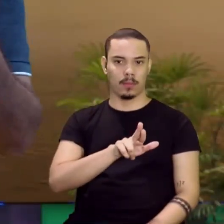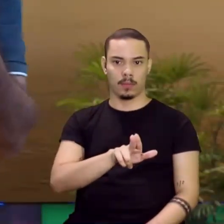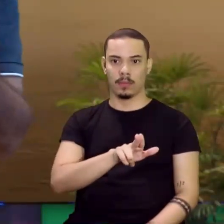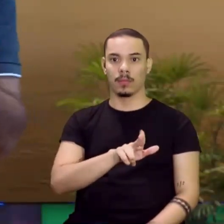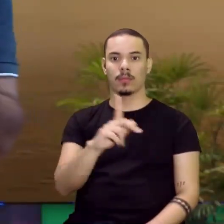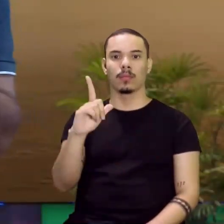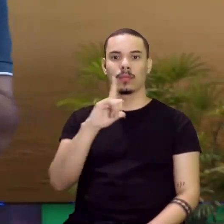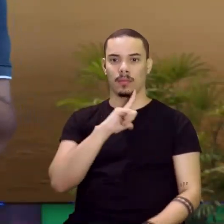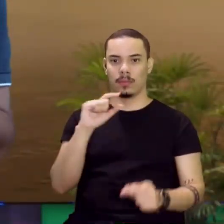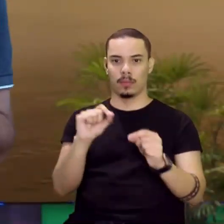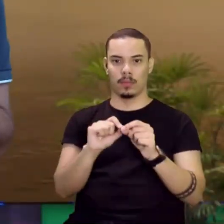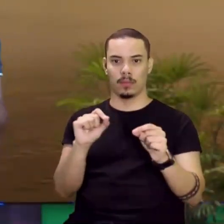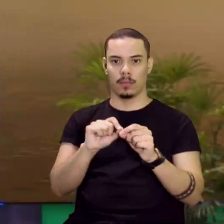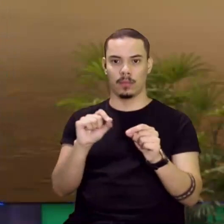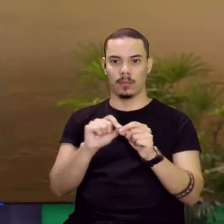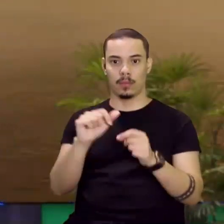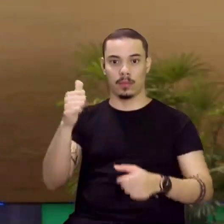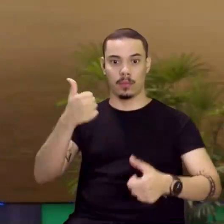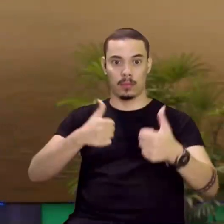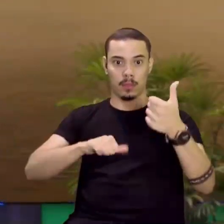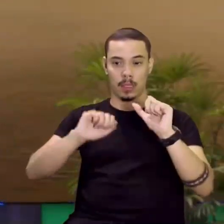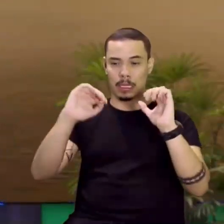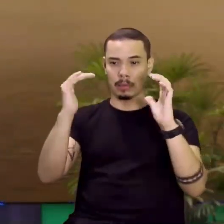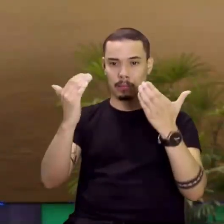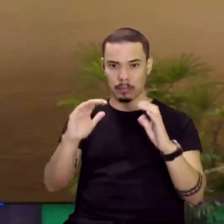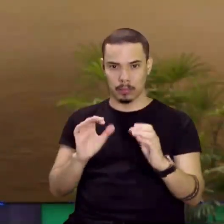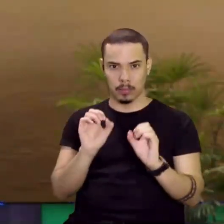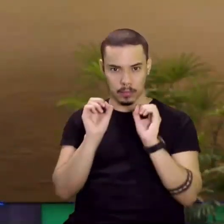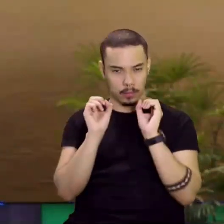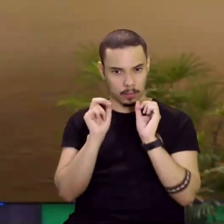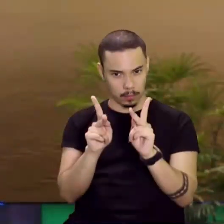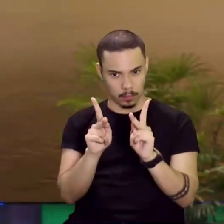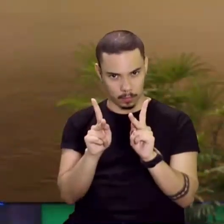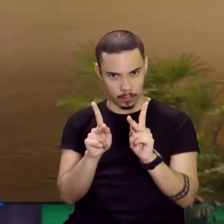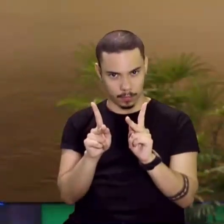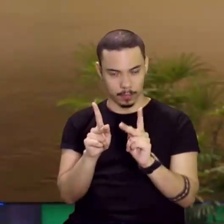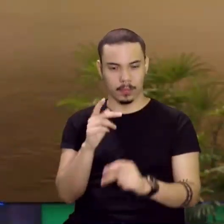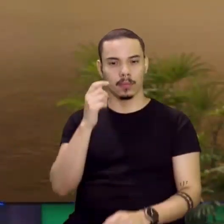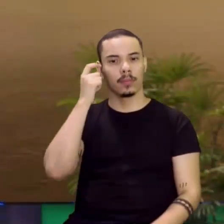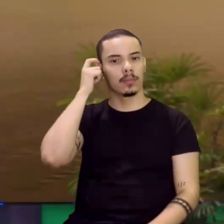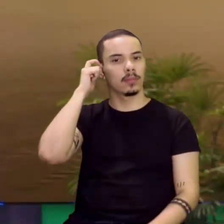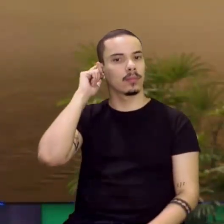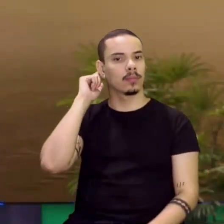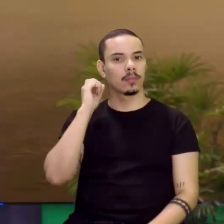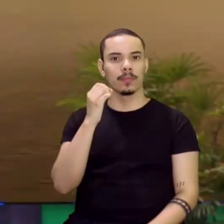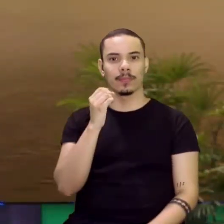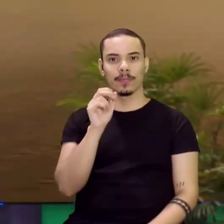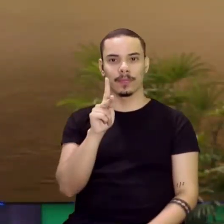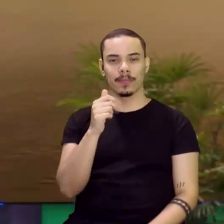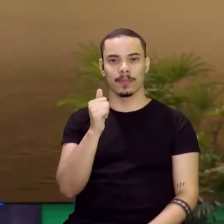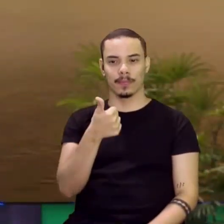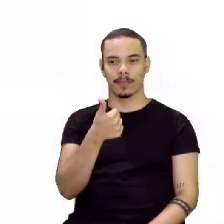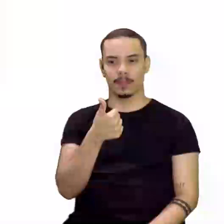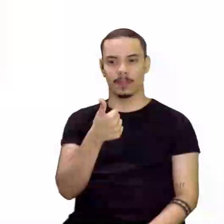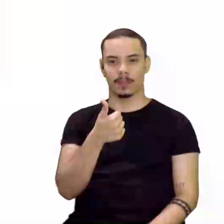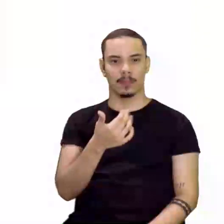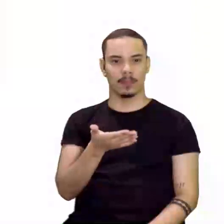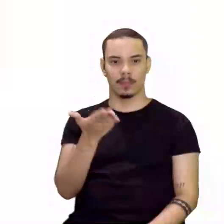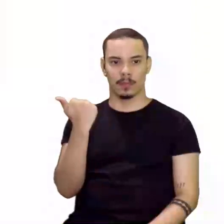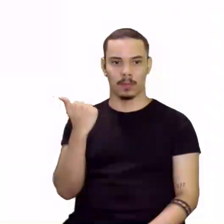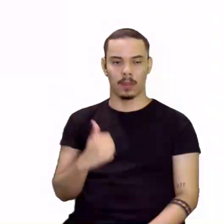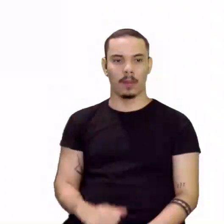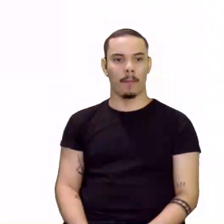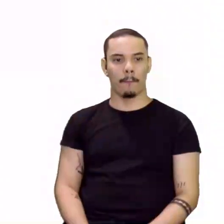Ela tem que ser feita de análise. Beleza? Tudo bem? Vamos